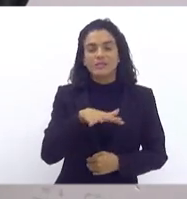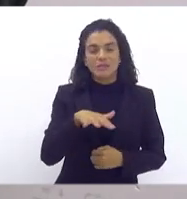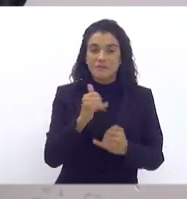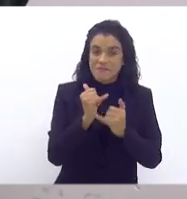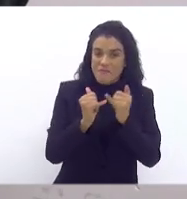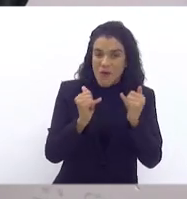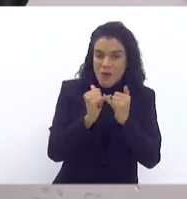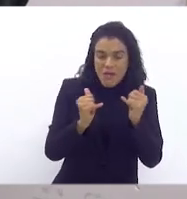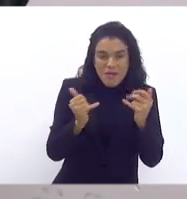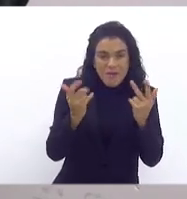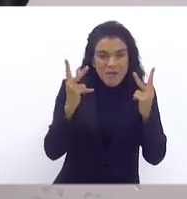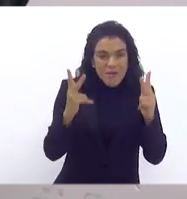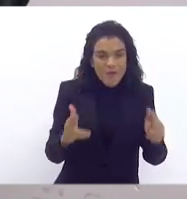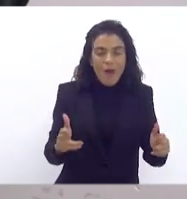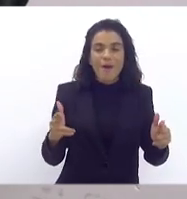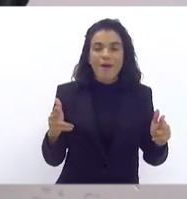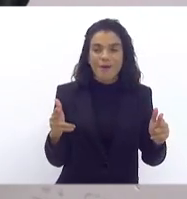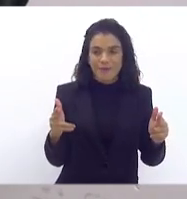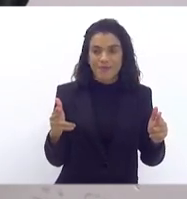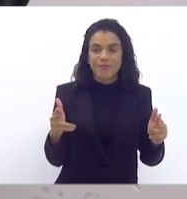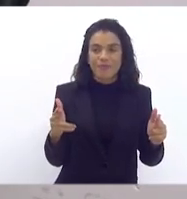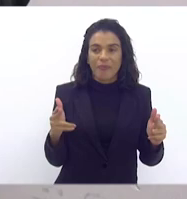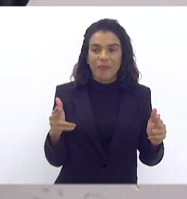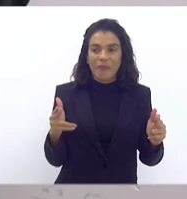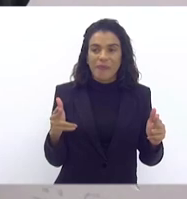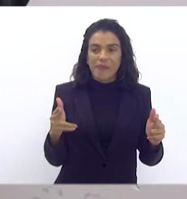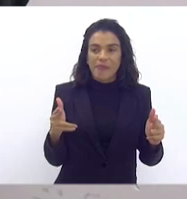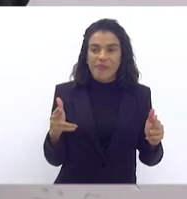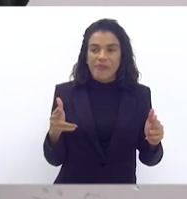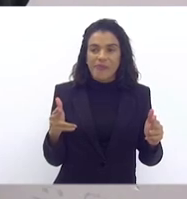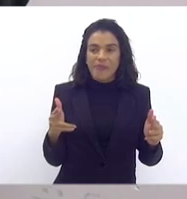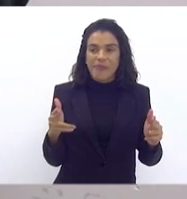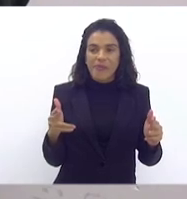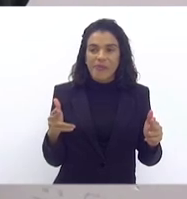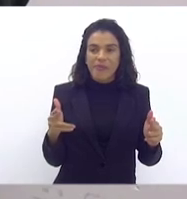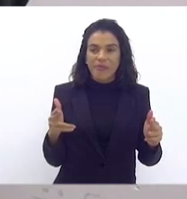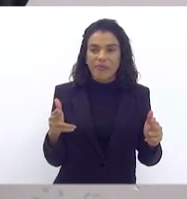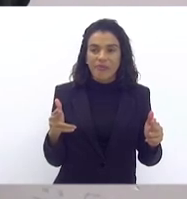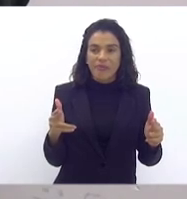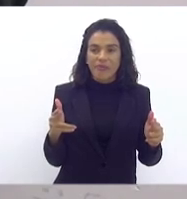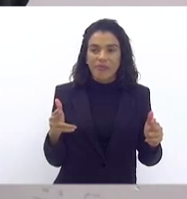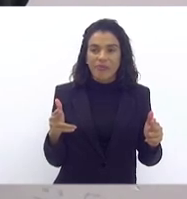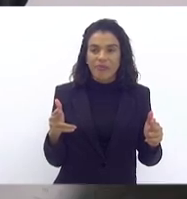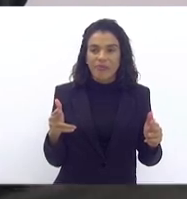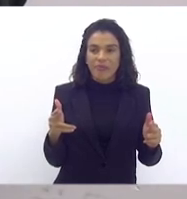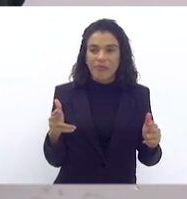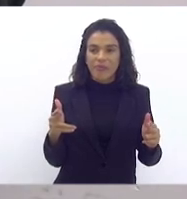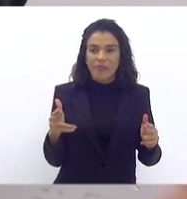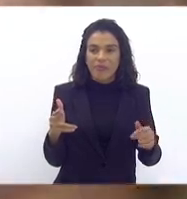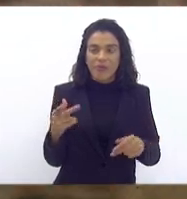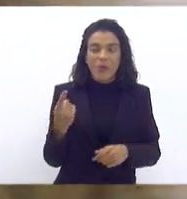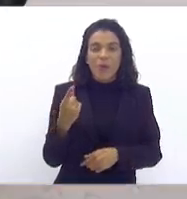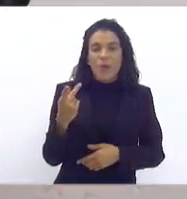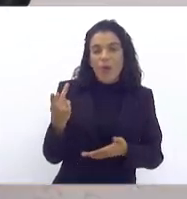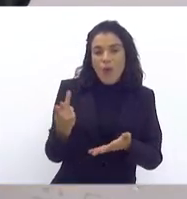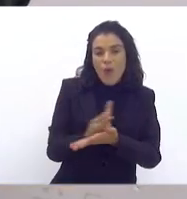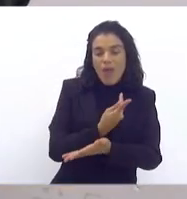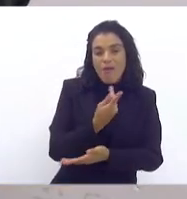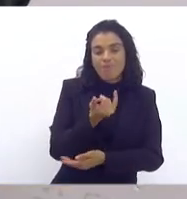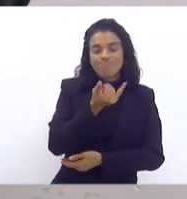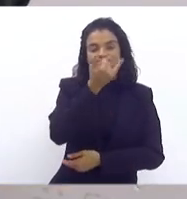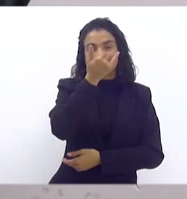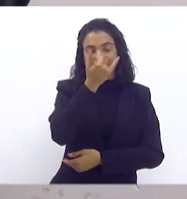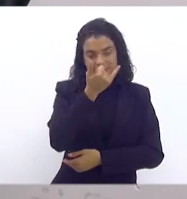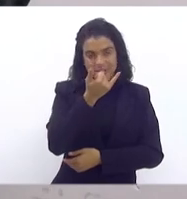semelhantes e essa o o a O equívoco e as